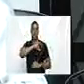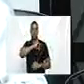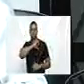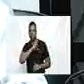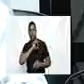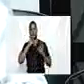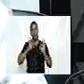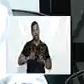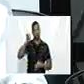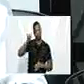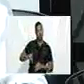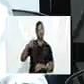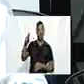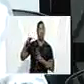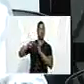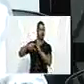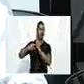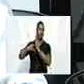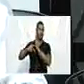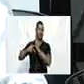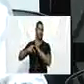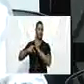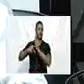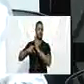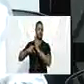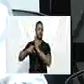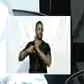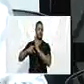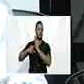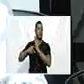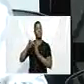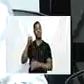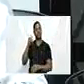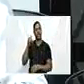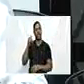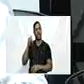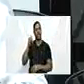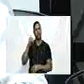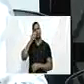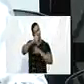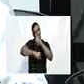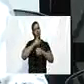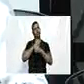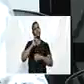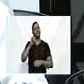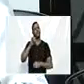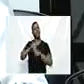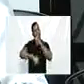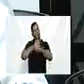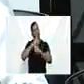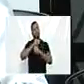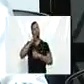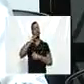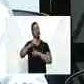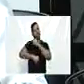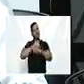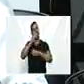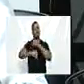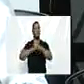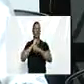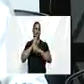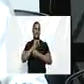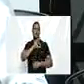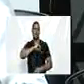que é deles seja novamente Janeiro de cada ano direito de reajuste da data base